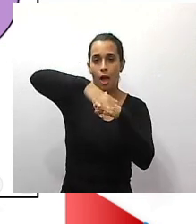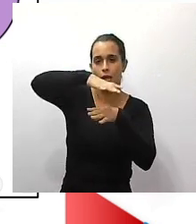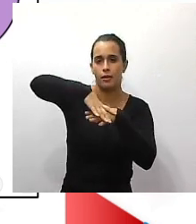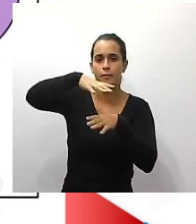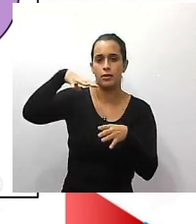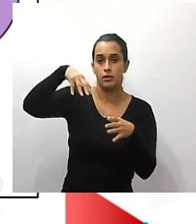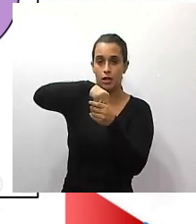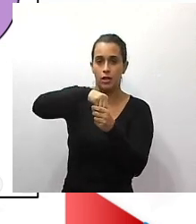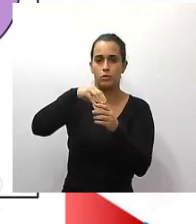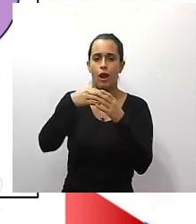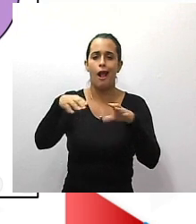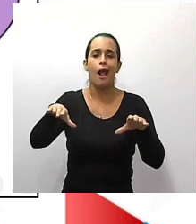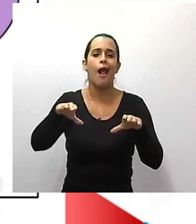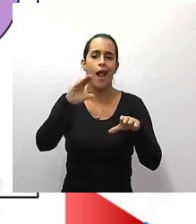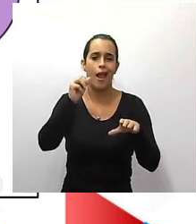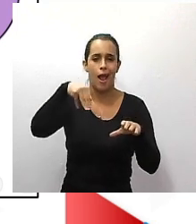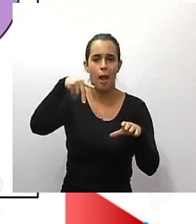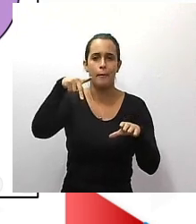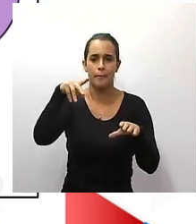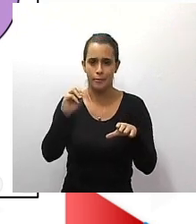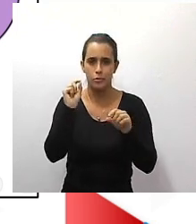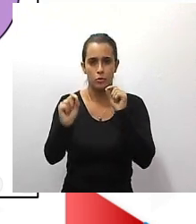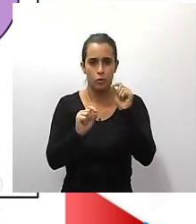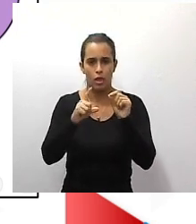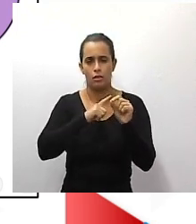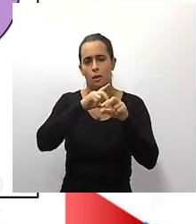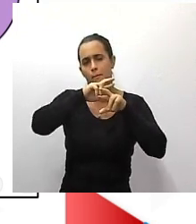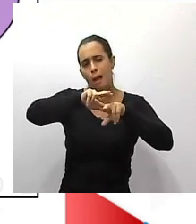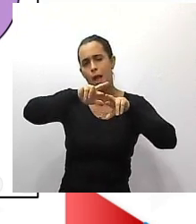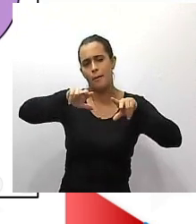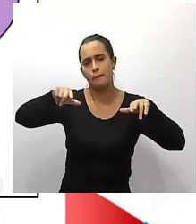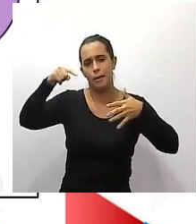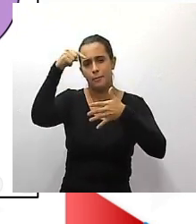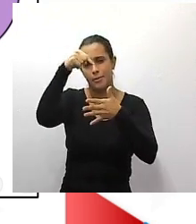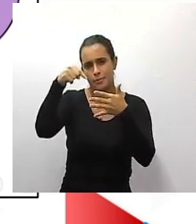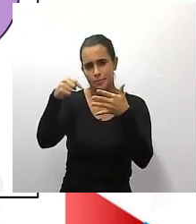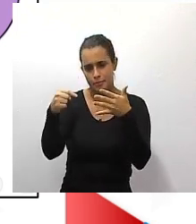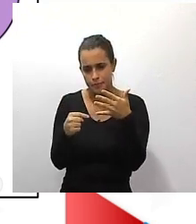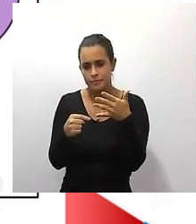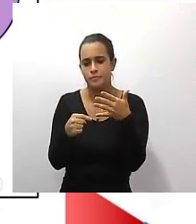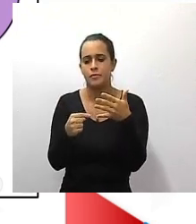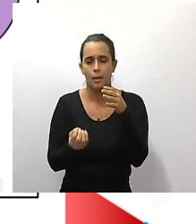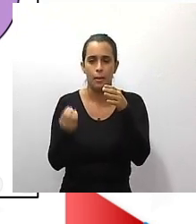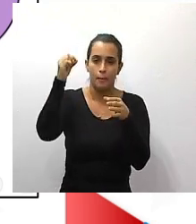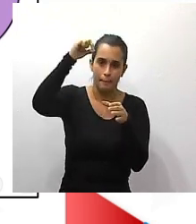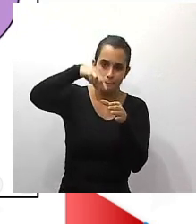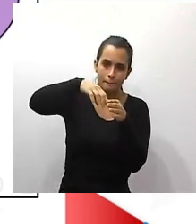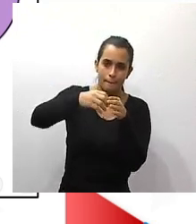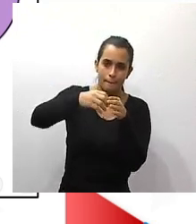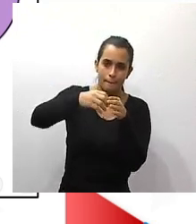começou a entender de volume, capacidade, começou a entender de geometria, começou a